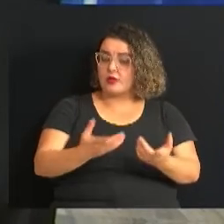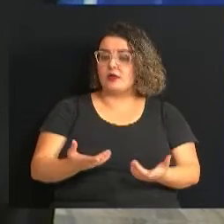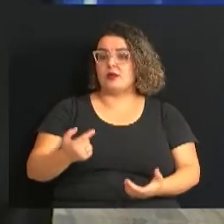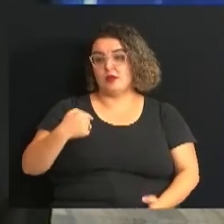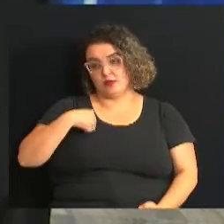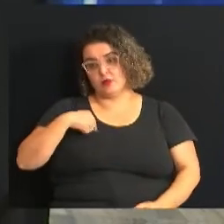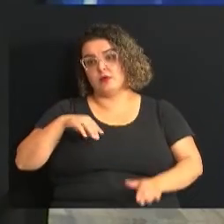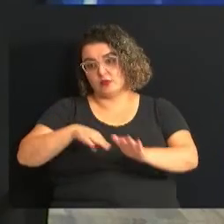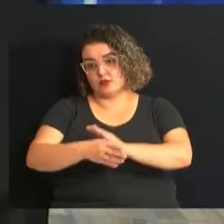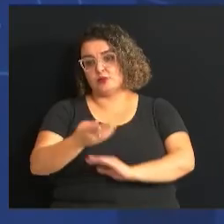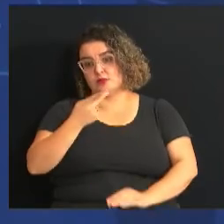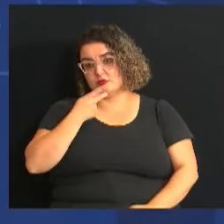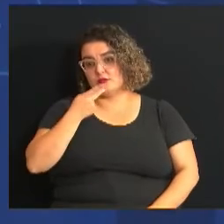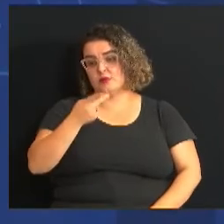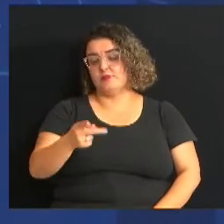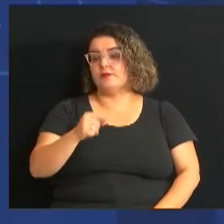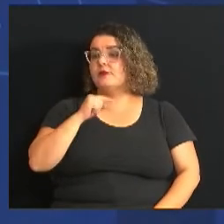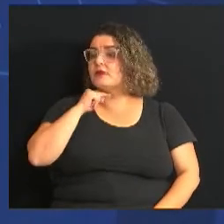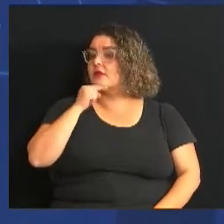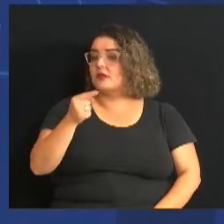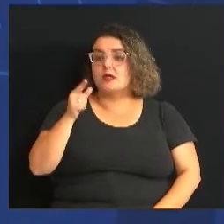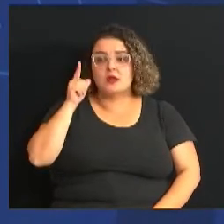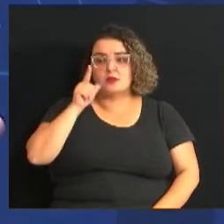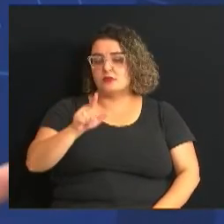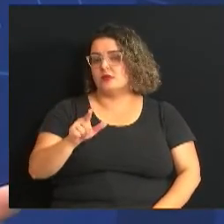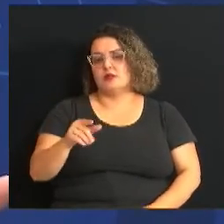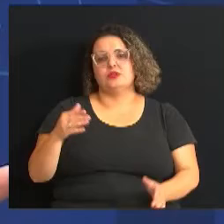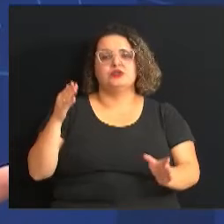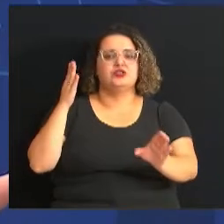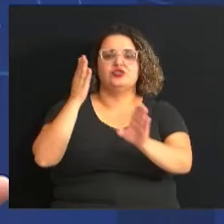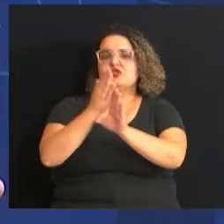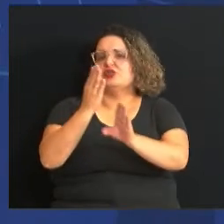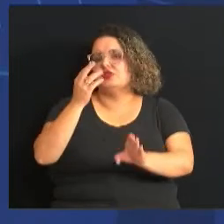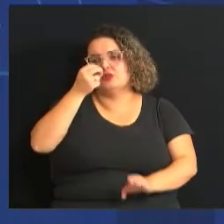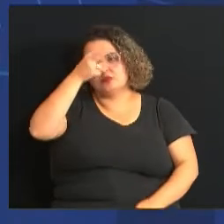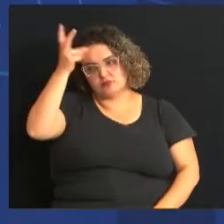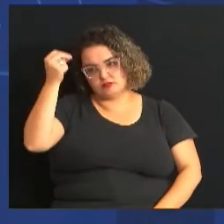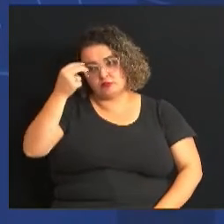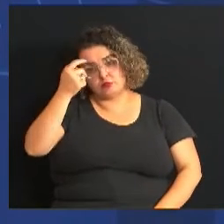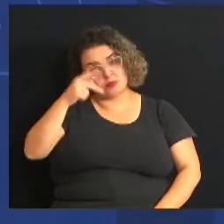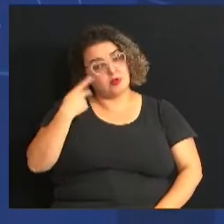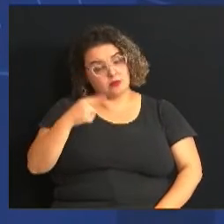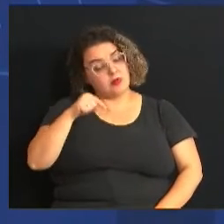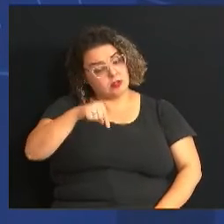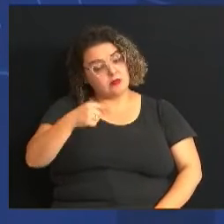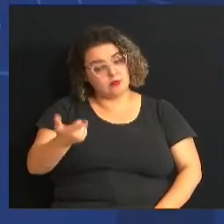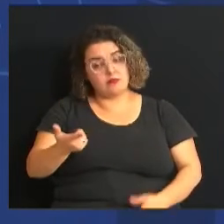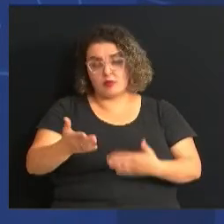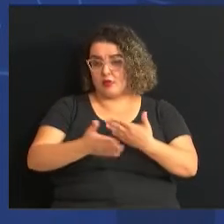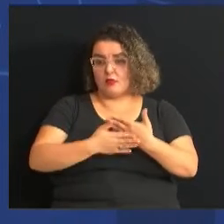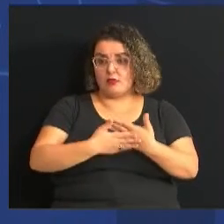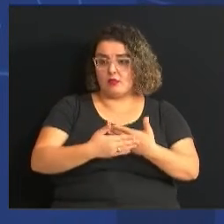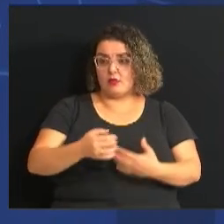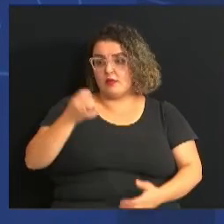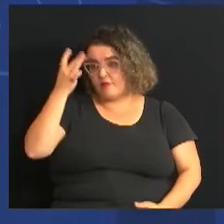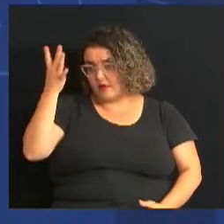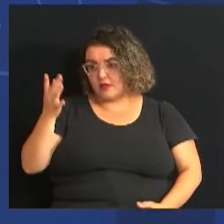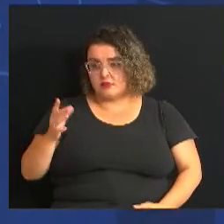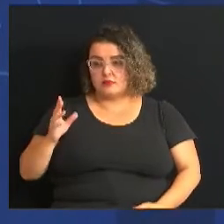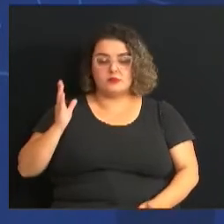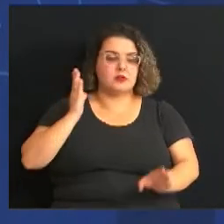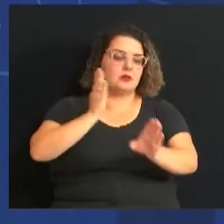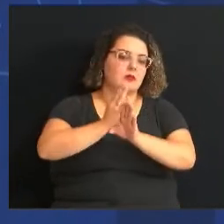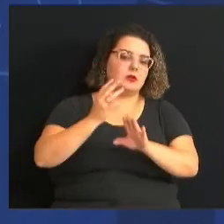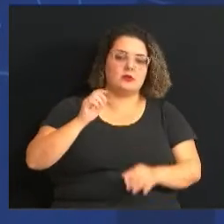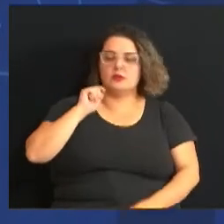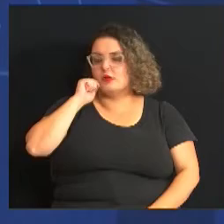dizer, né? Ninguém consegue chegar no prefeito. E o vereador está para isso, né? No vereador é muito fácil chegar. Você encontra o vereador na padaria, você